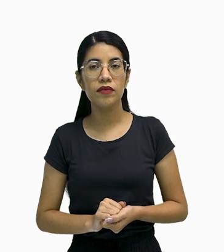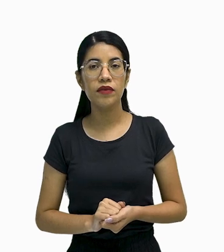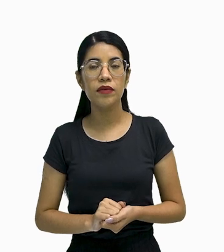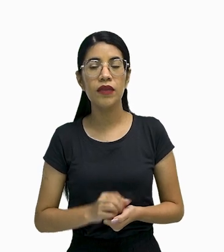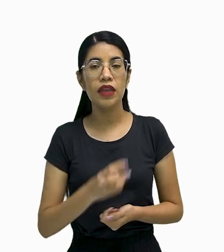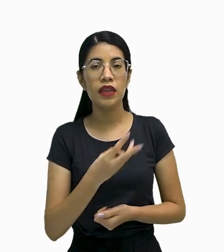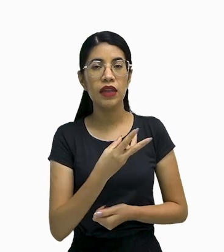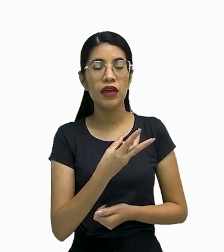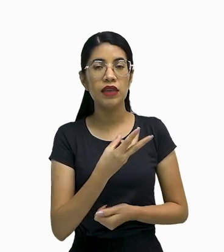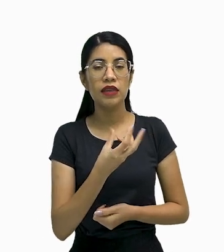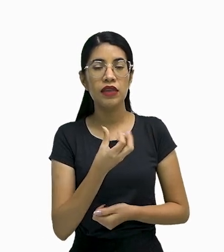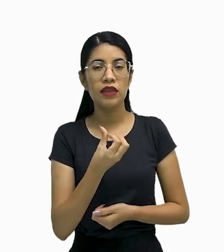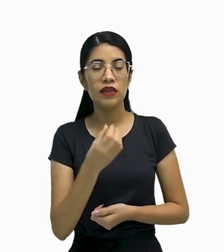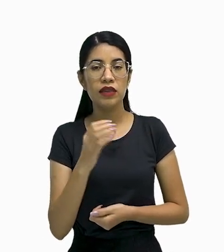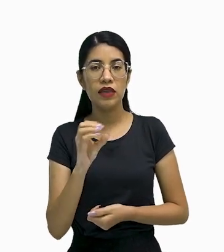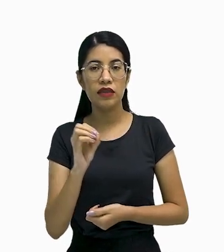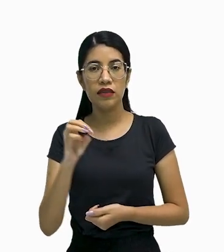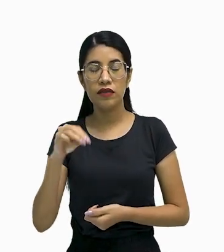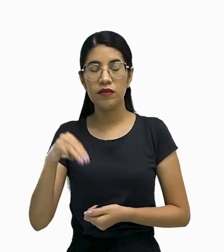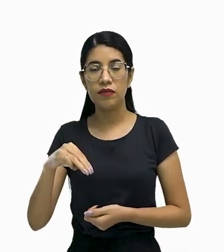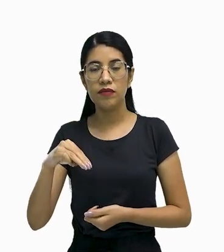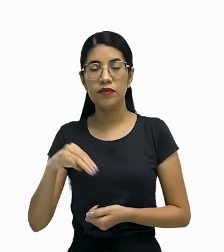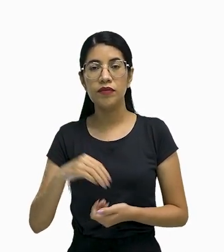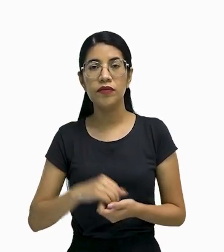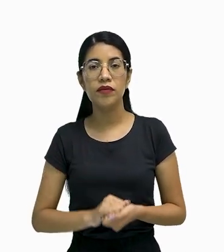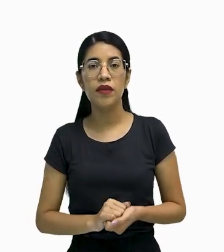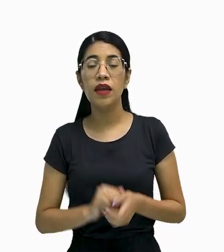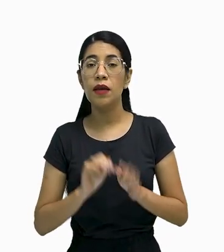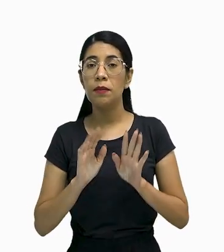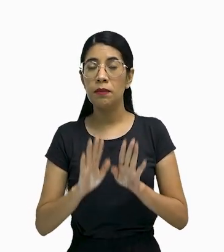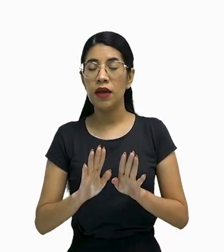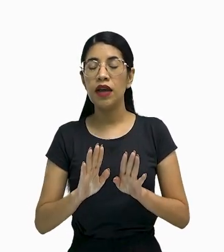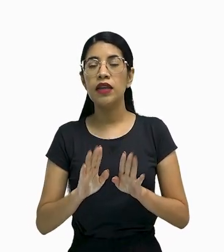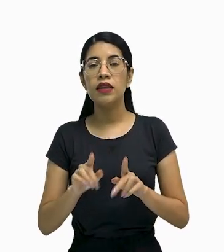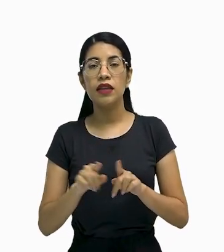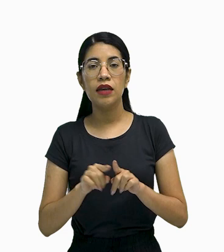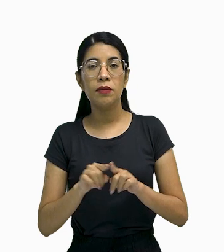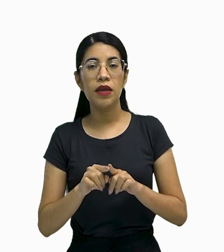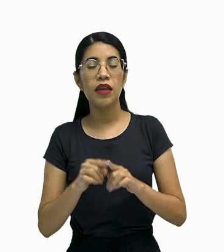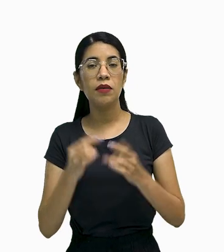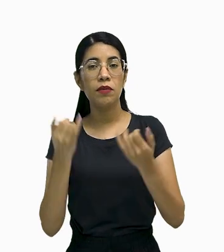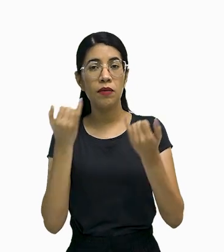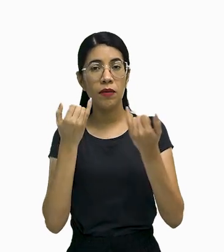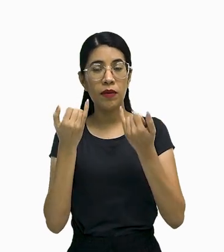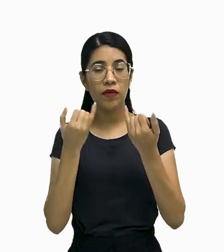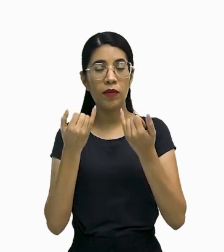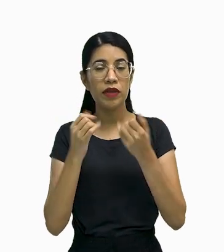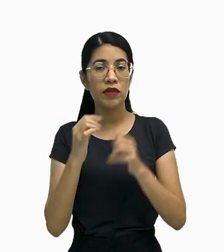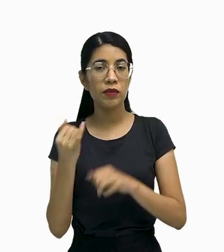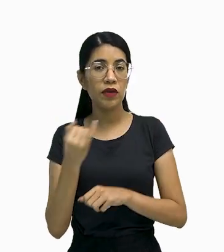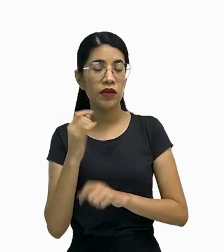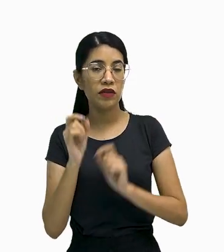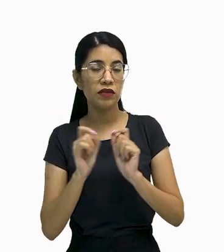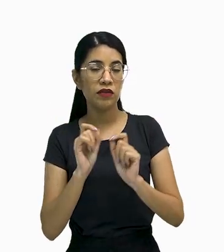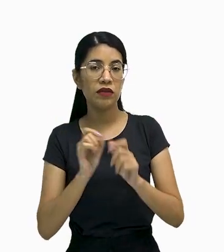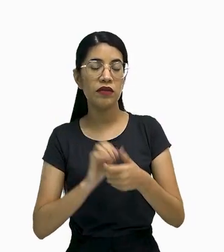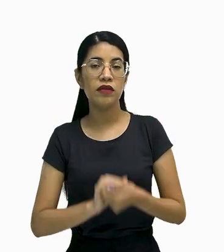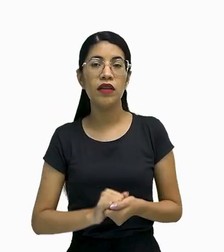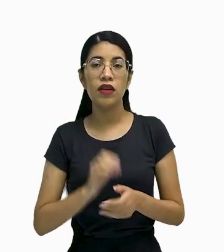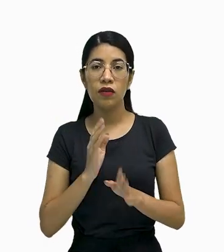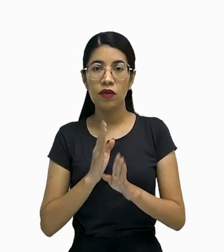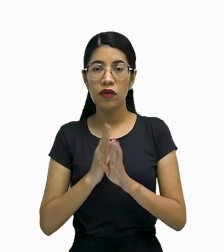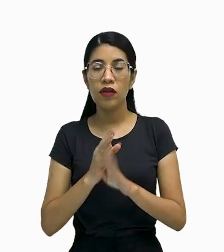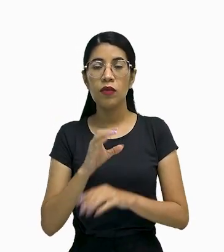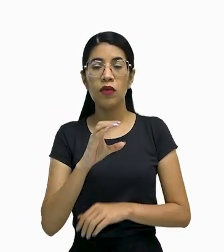a 360 metros. Mas aqui tem um pequeno detalhe, pessoal. Nós achamos o